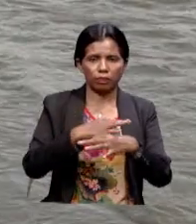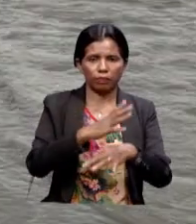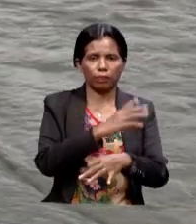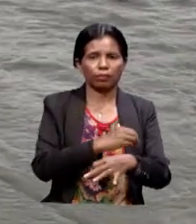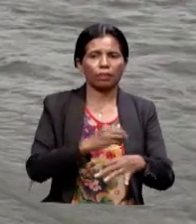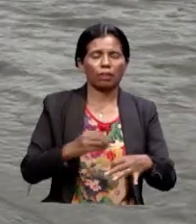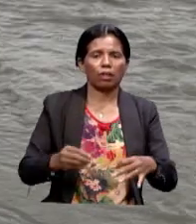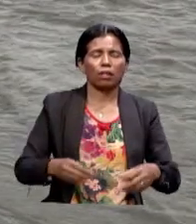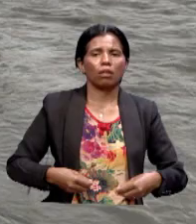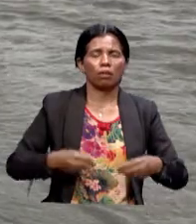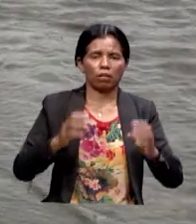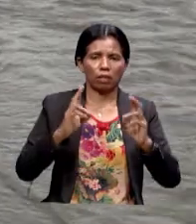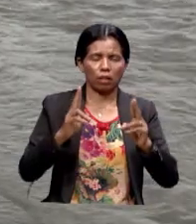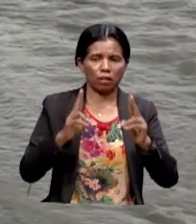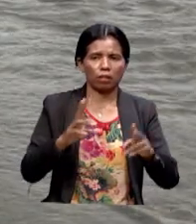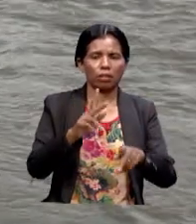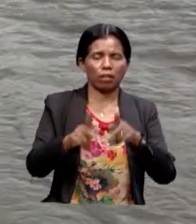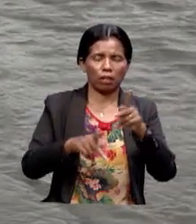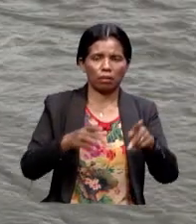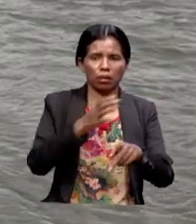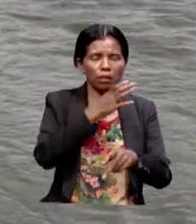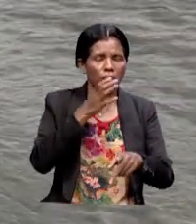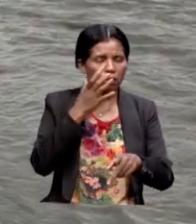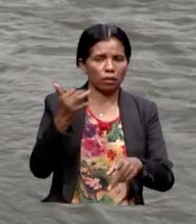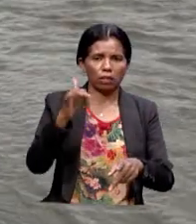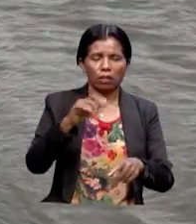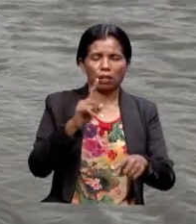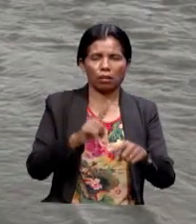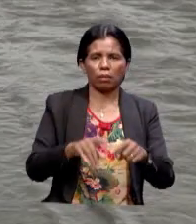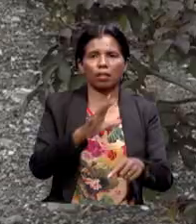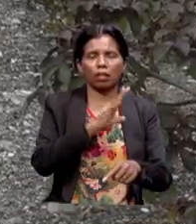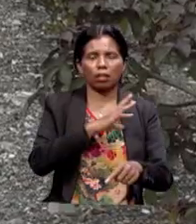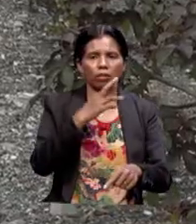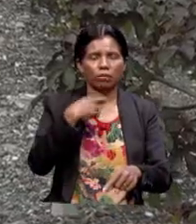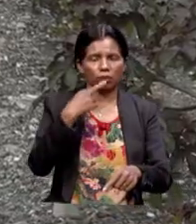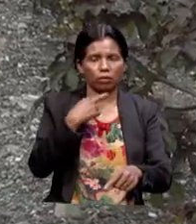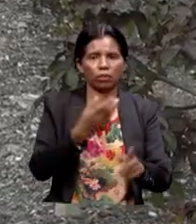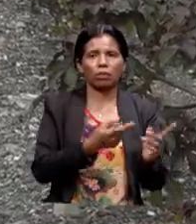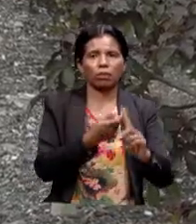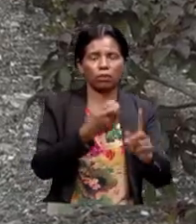ne, ho urgente, no ne povo agricultor sira label dependente ba fos importação.